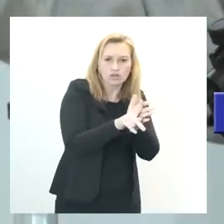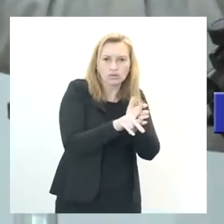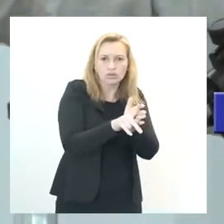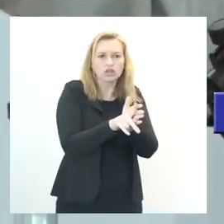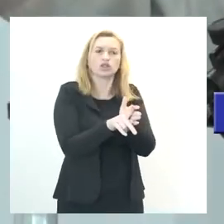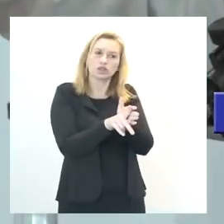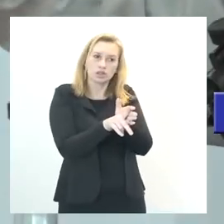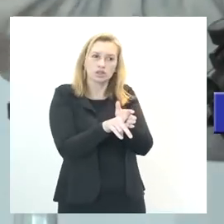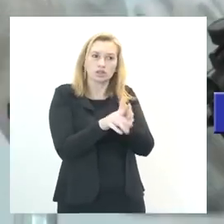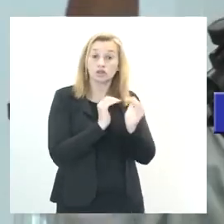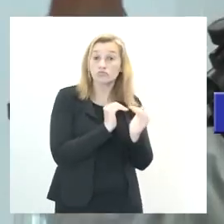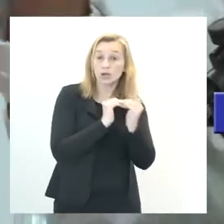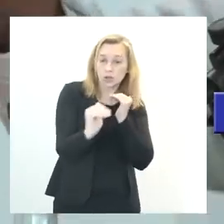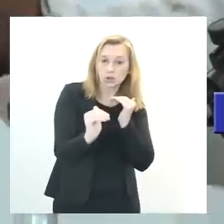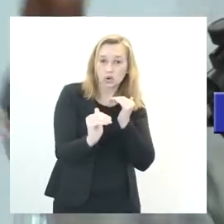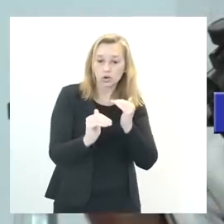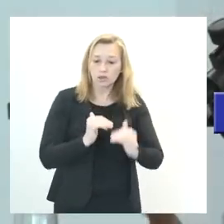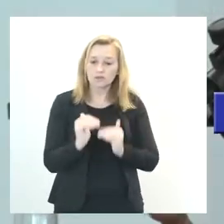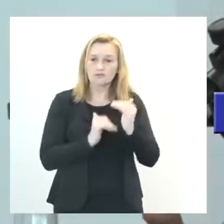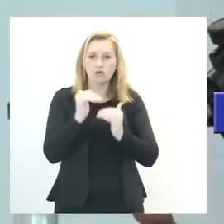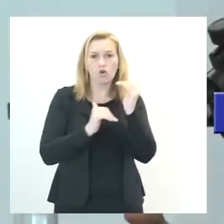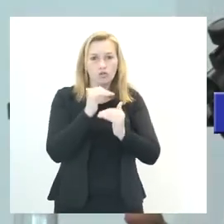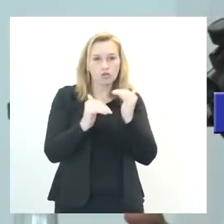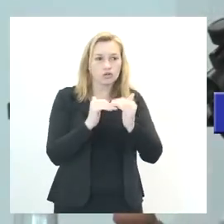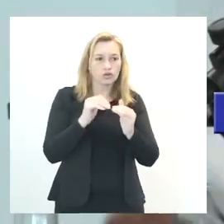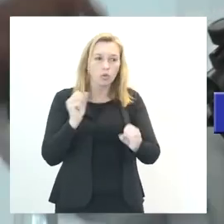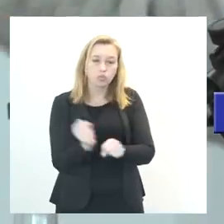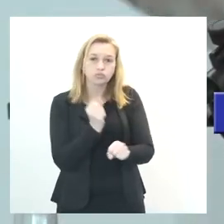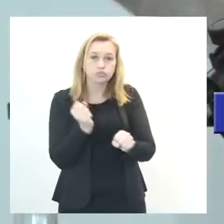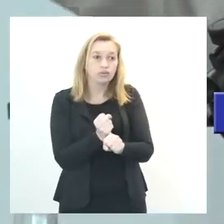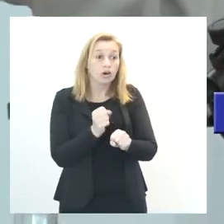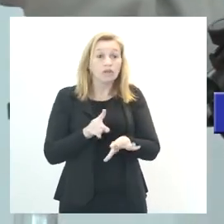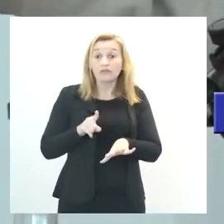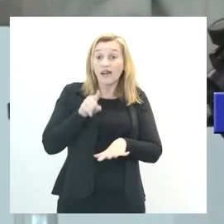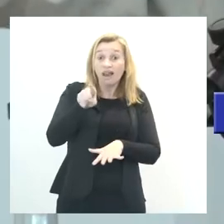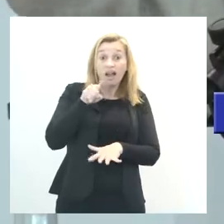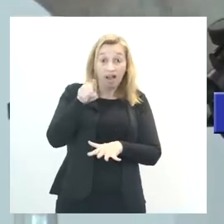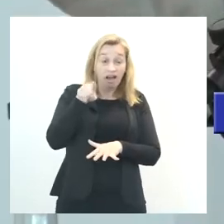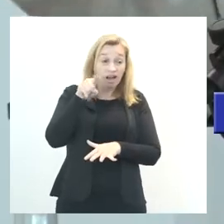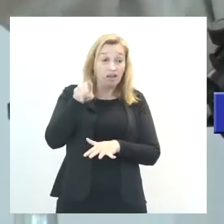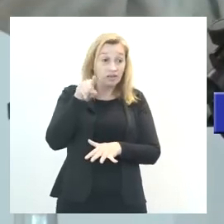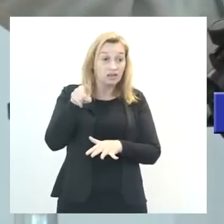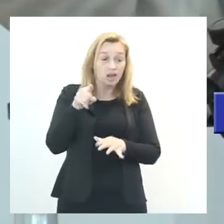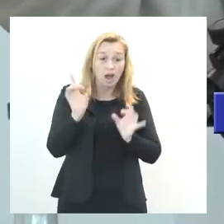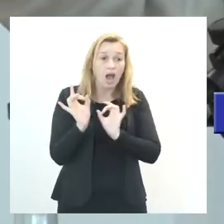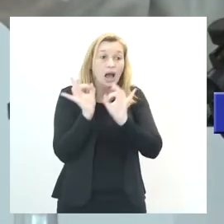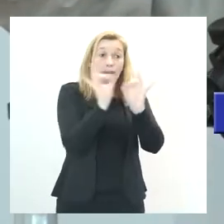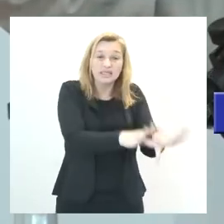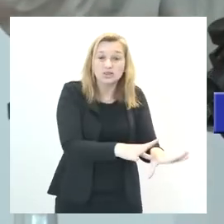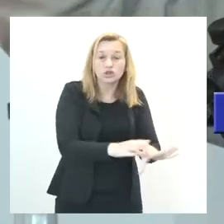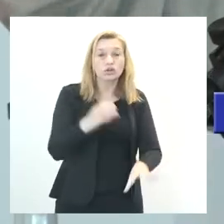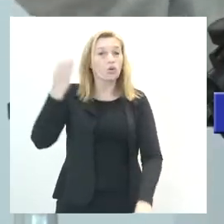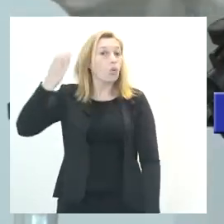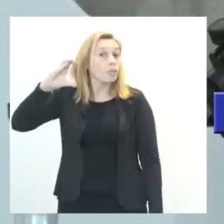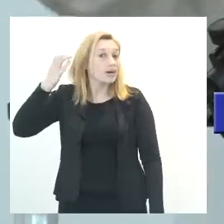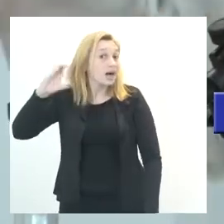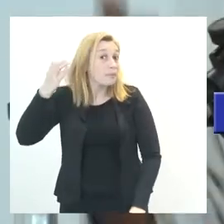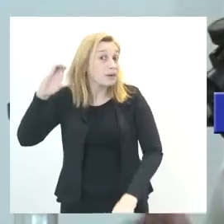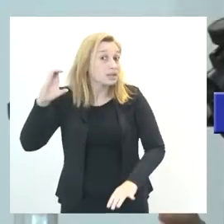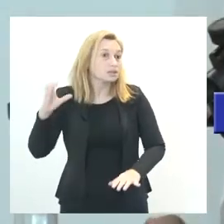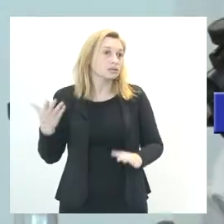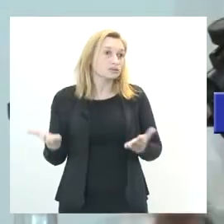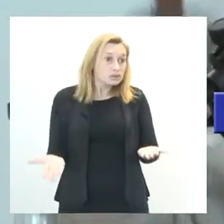engenharia da rectriz que a desenvolve projeto de construção instalado em um prédio abandonado em Copacabana em